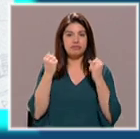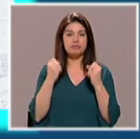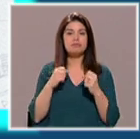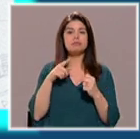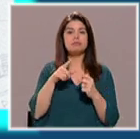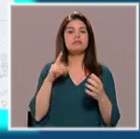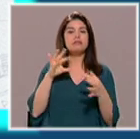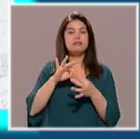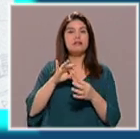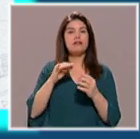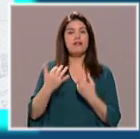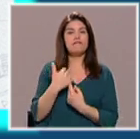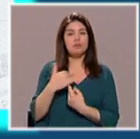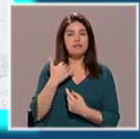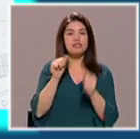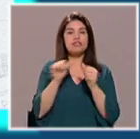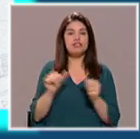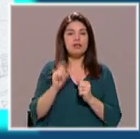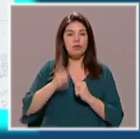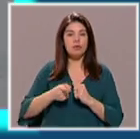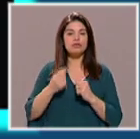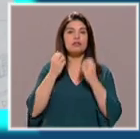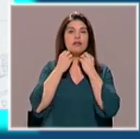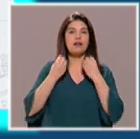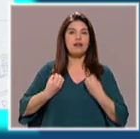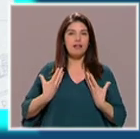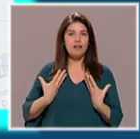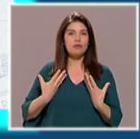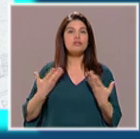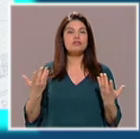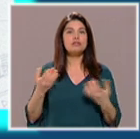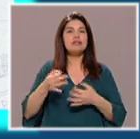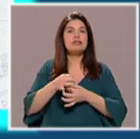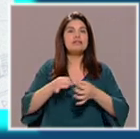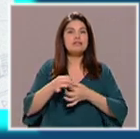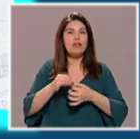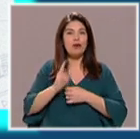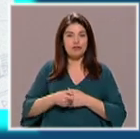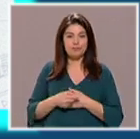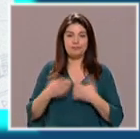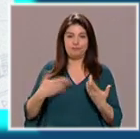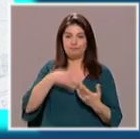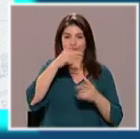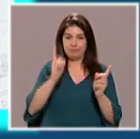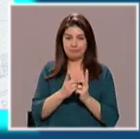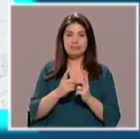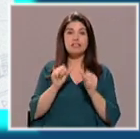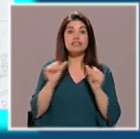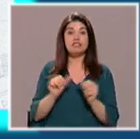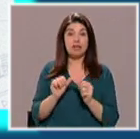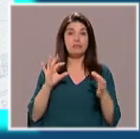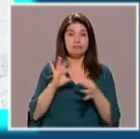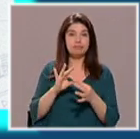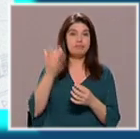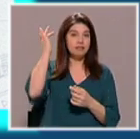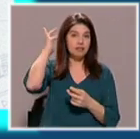glândulas, as hormonas e as células-alvo. De uma forma muito sumária, os sistemas envolvidos são o nervoso